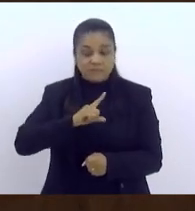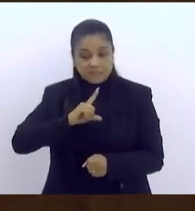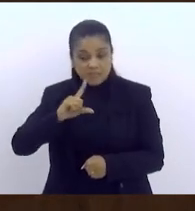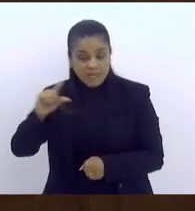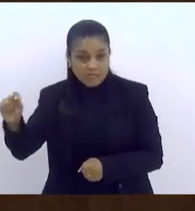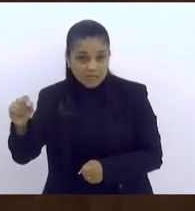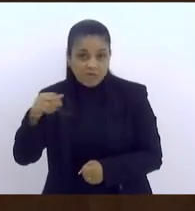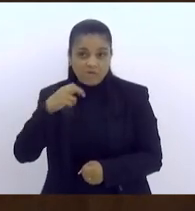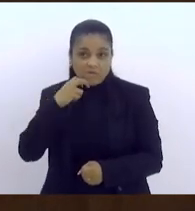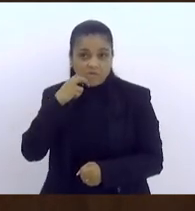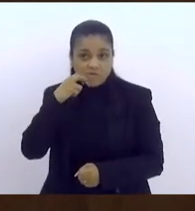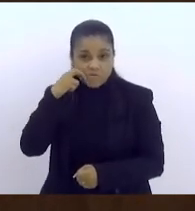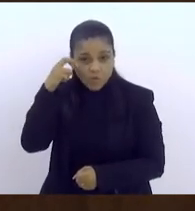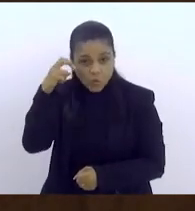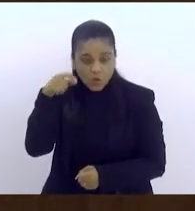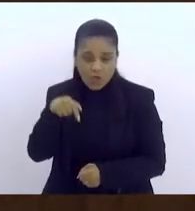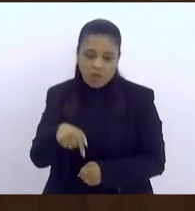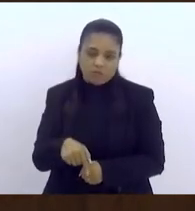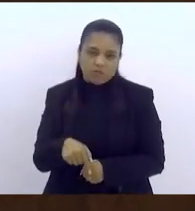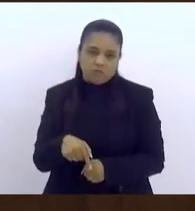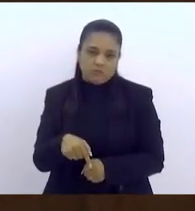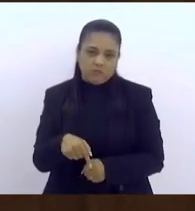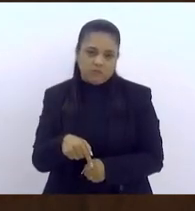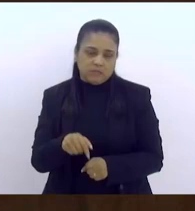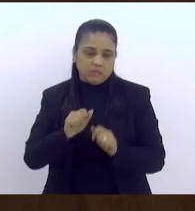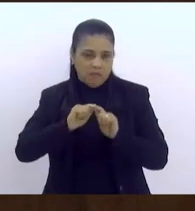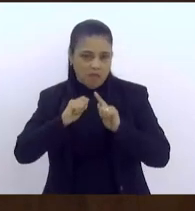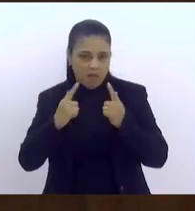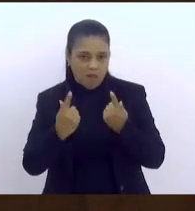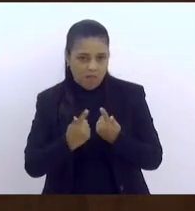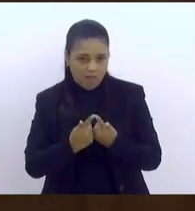envergonhado com a postura que essa casa assumiu,